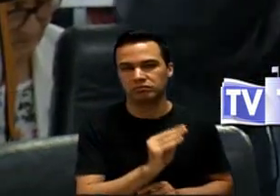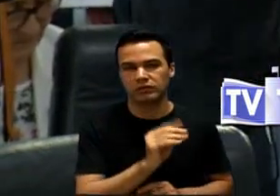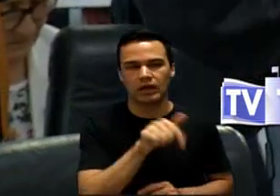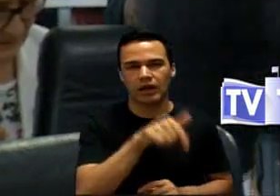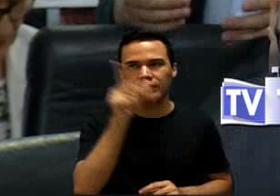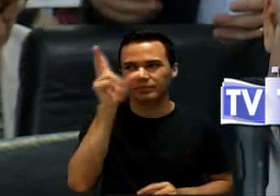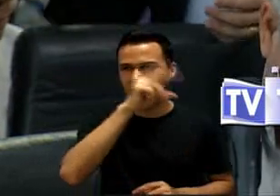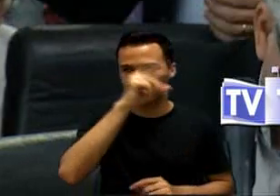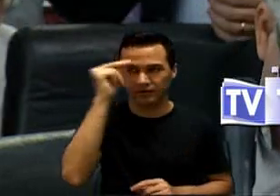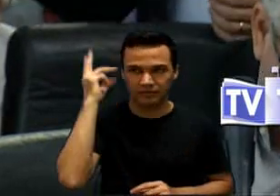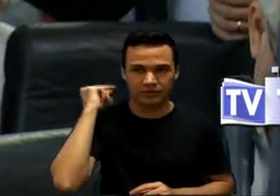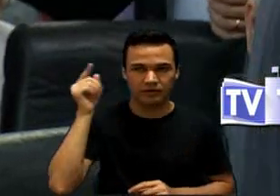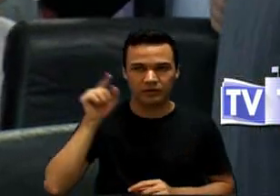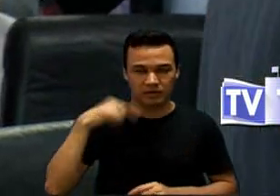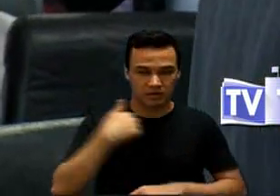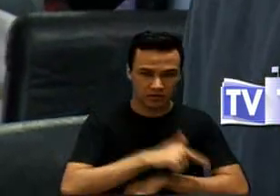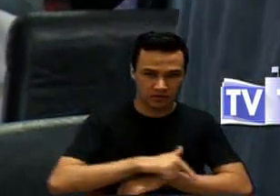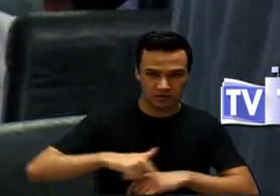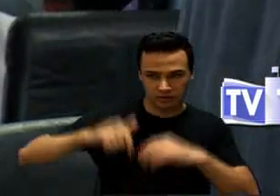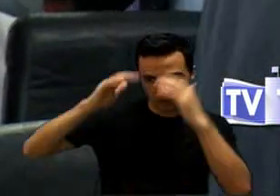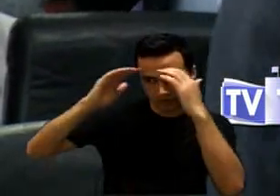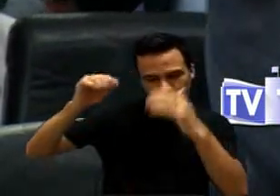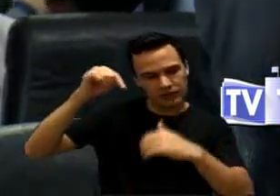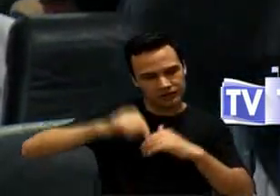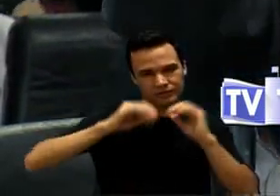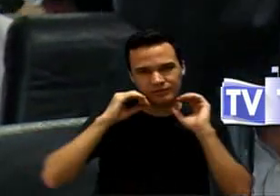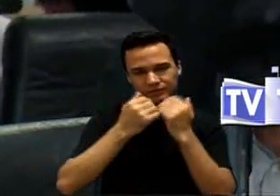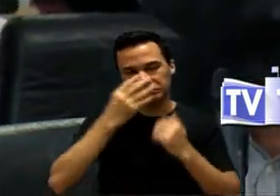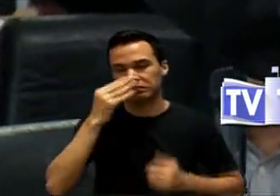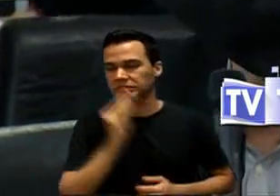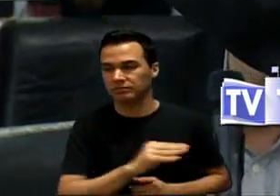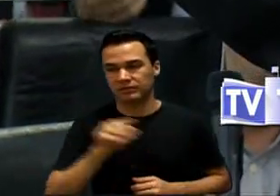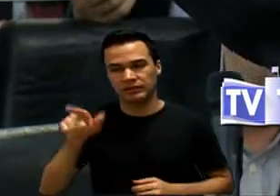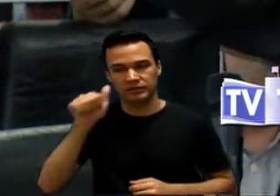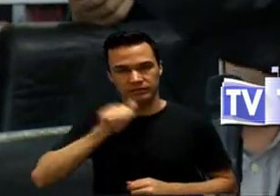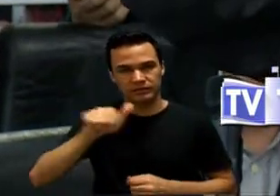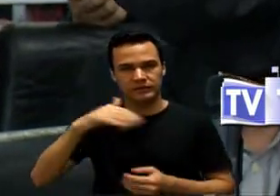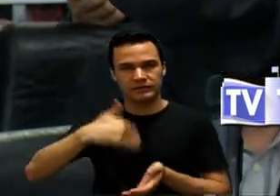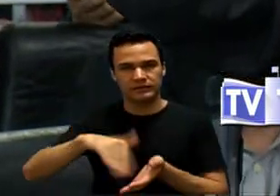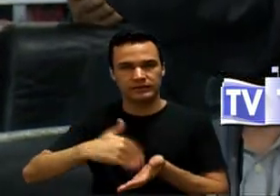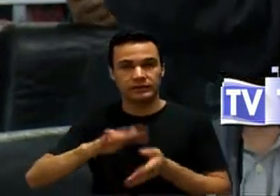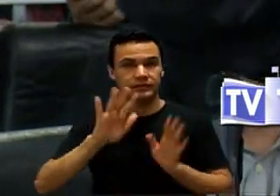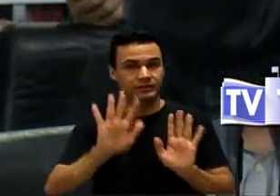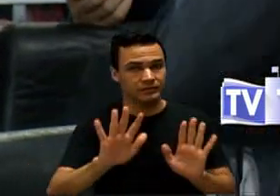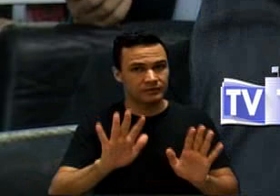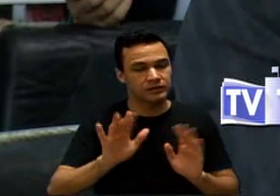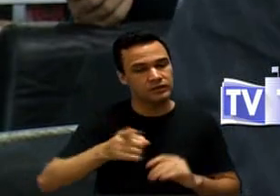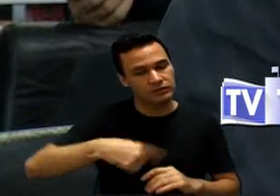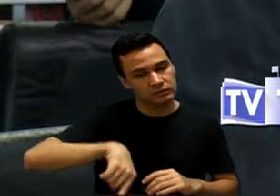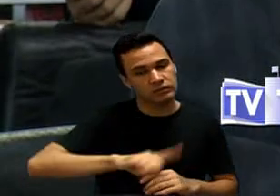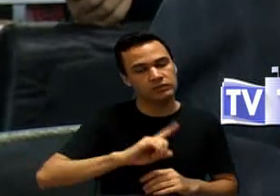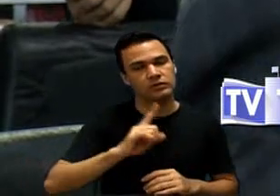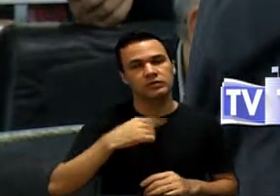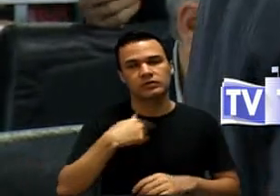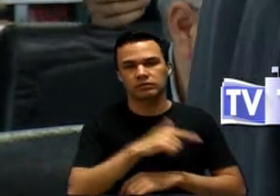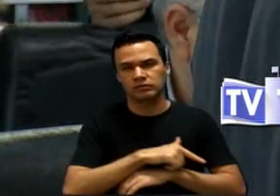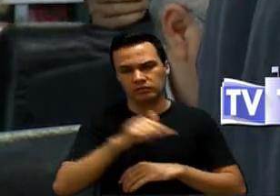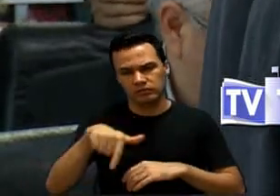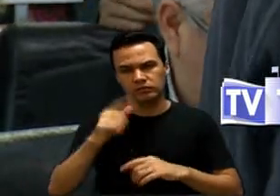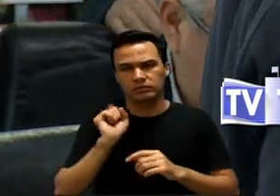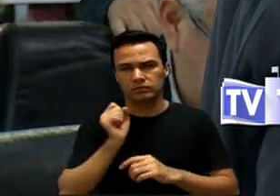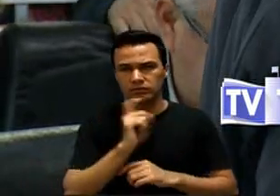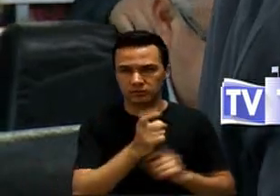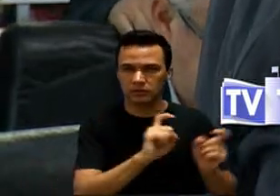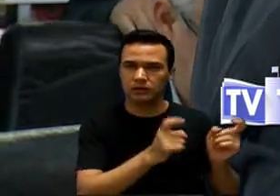com o Poder Executivo, ela não teve com o Legislativo. Mas tudo bem, nem por isso nós perdemos a nossa audiência e